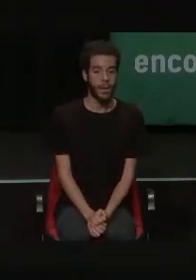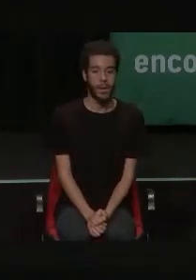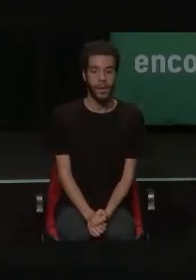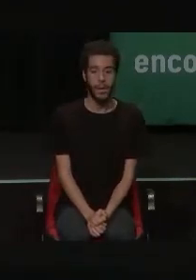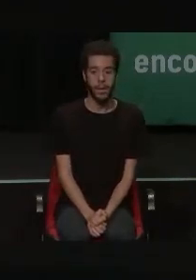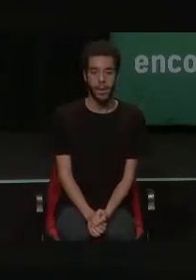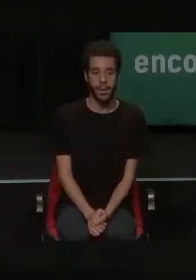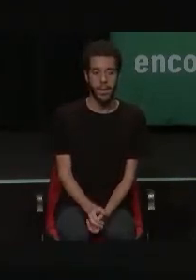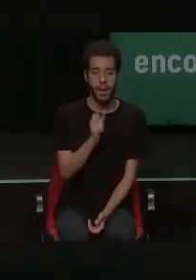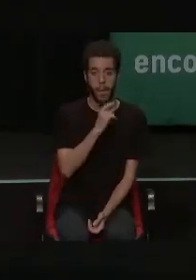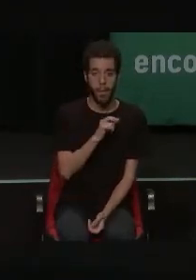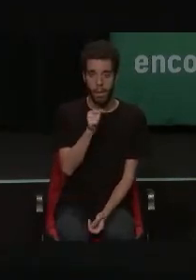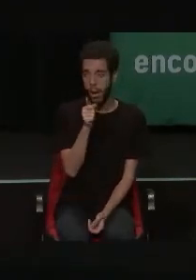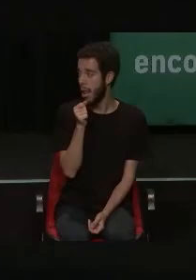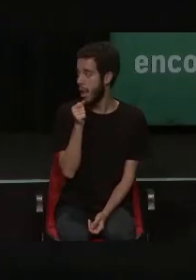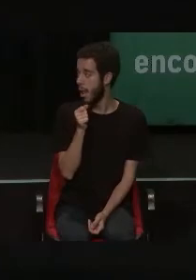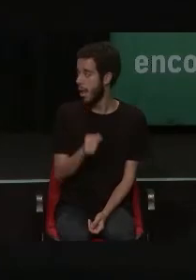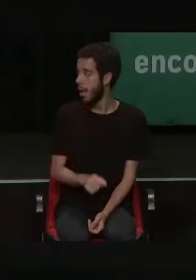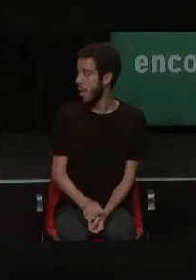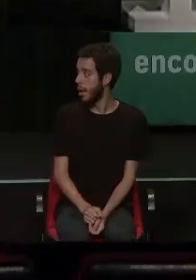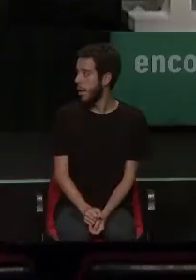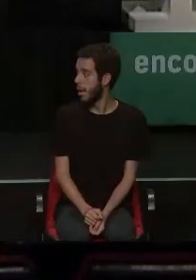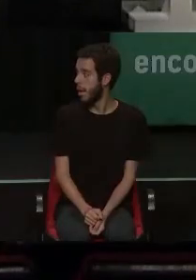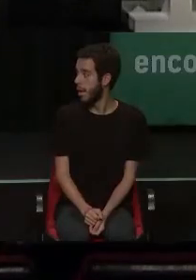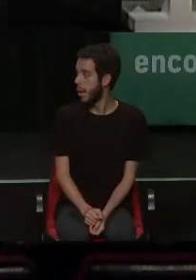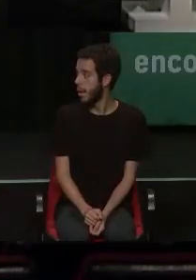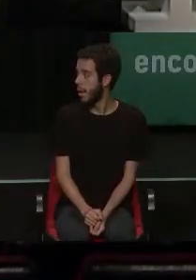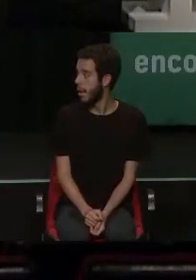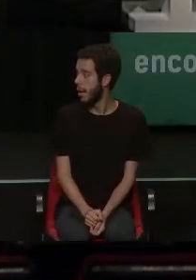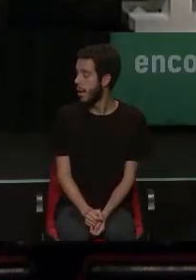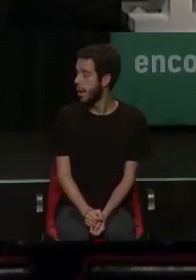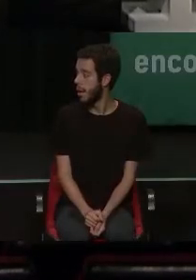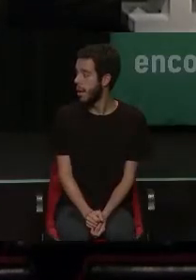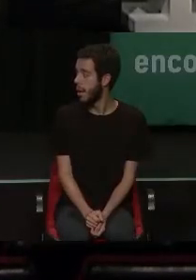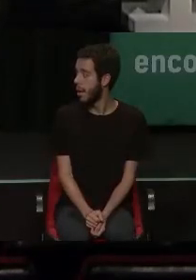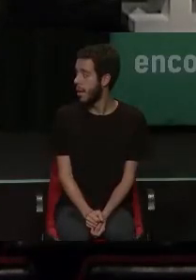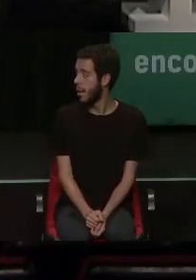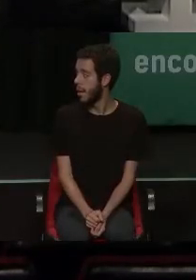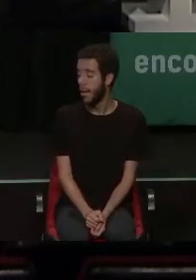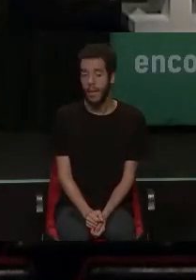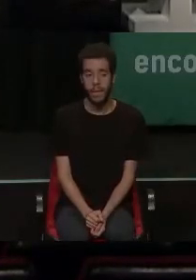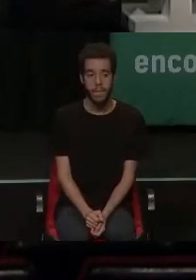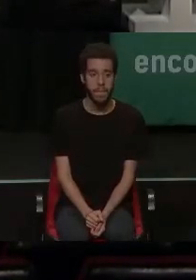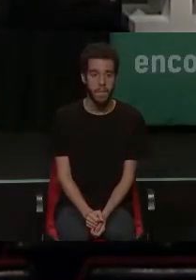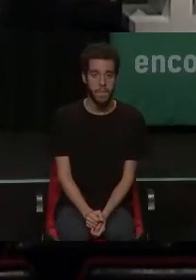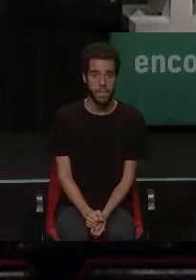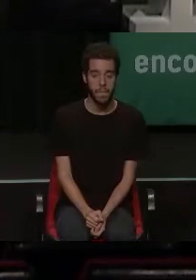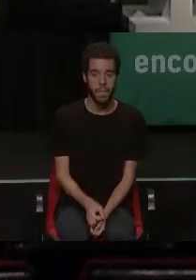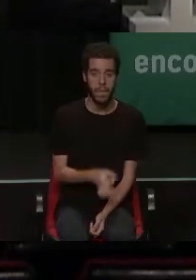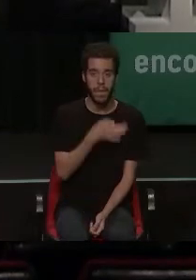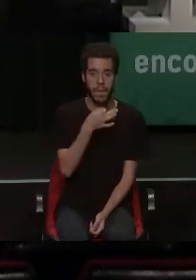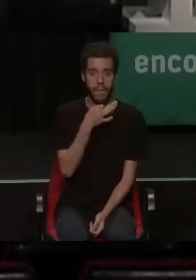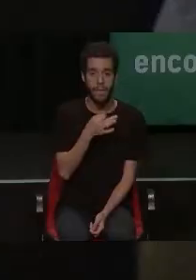Pode falar que liga. Já está ligado. Eu tinha 3 perguntas, posso dizer todas. Uma é para aqui para o nosso colega, que eu não sei o